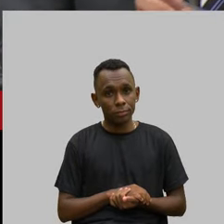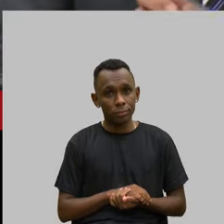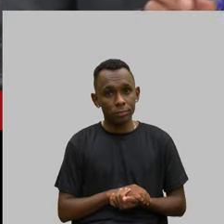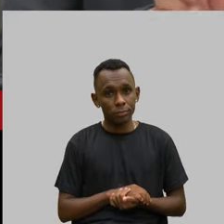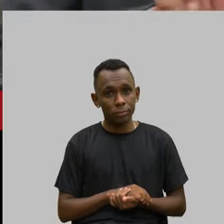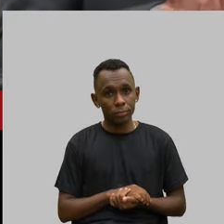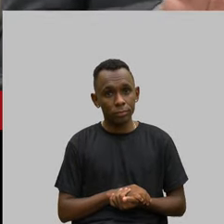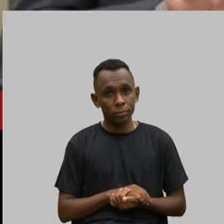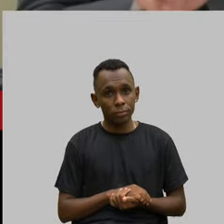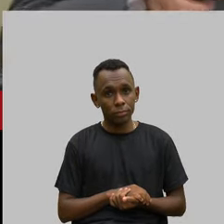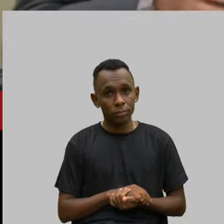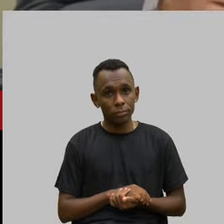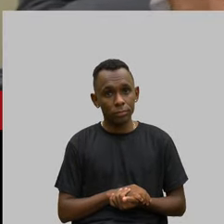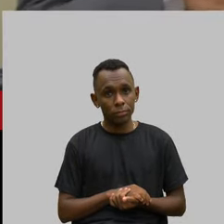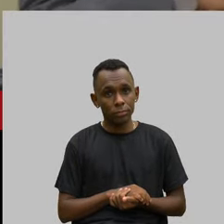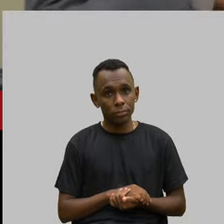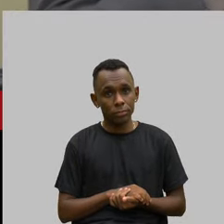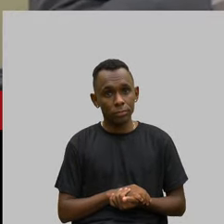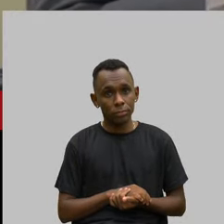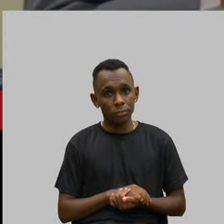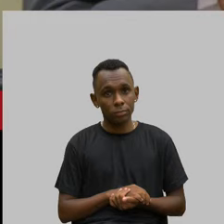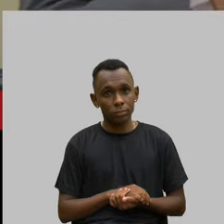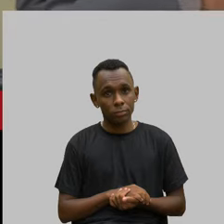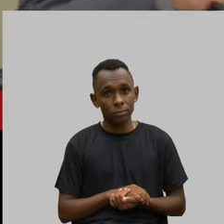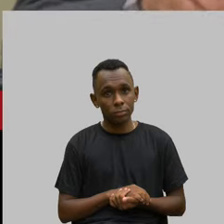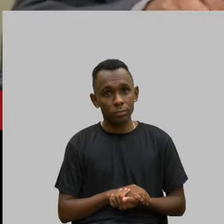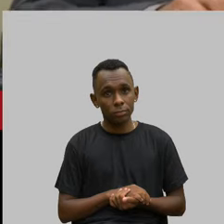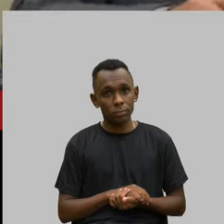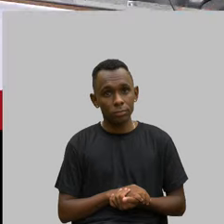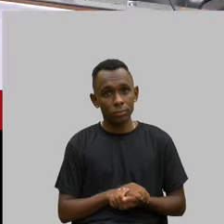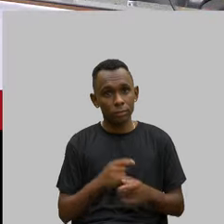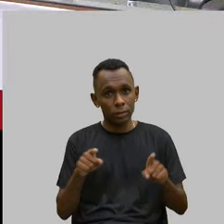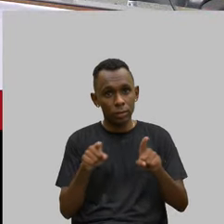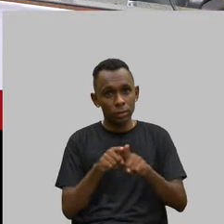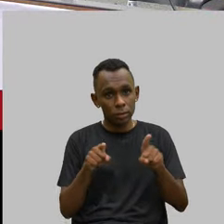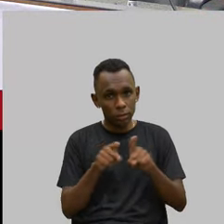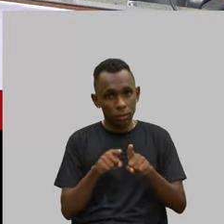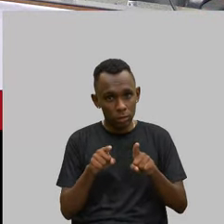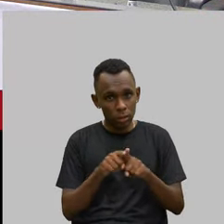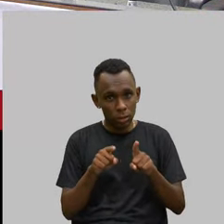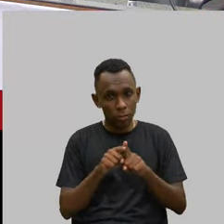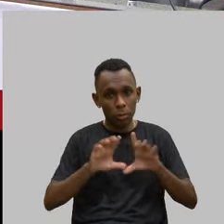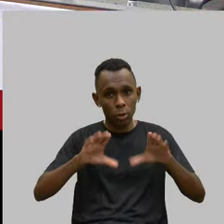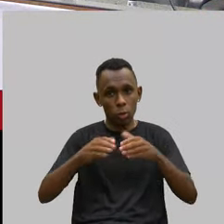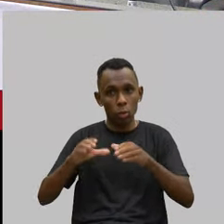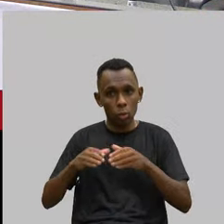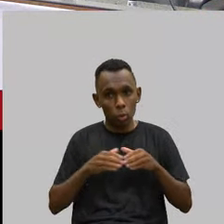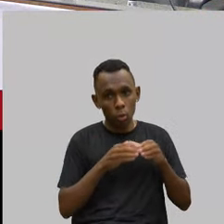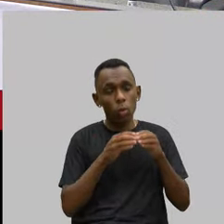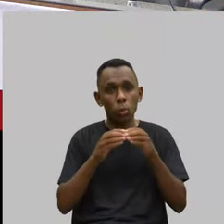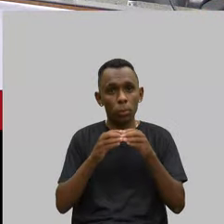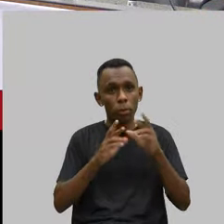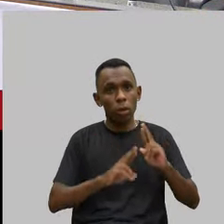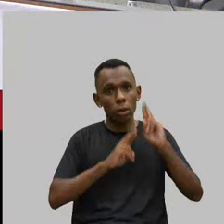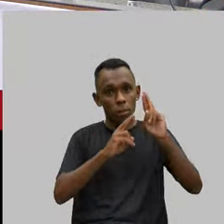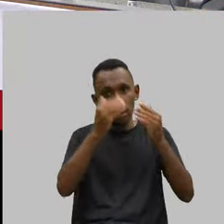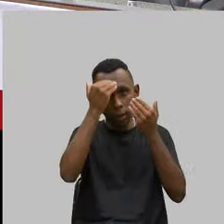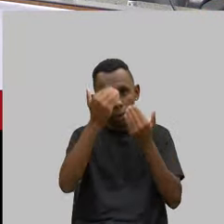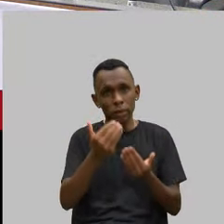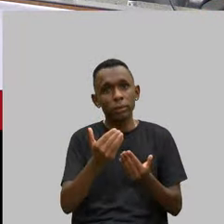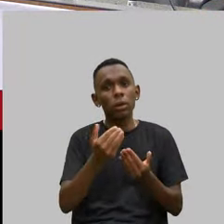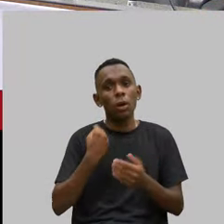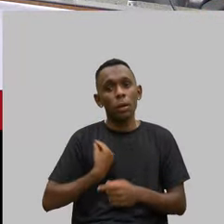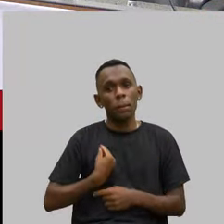né Olha nós queremos também tá em nome de todas as as comissões aqui representadas agradecer né a